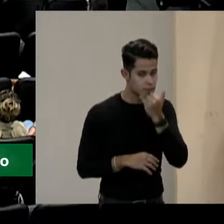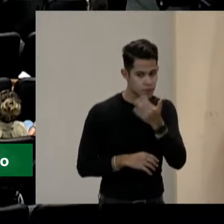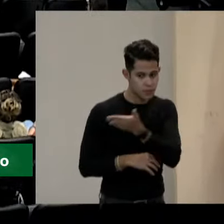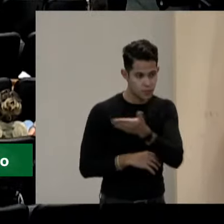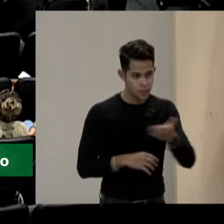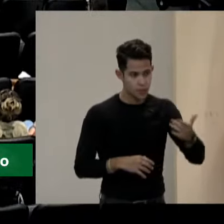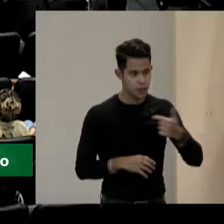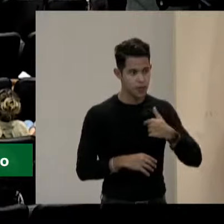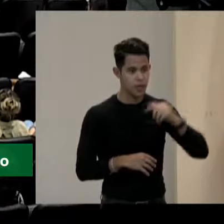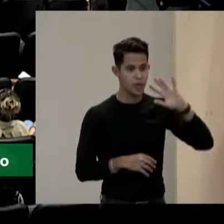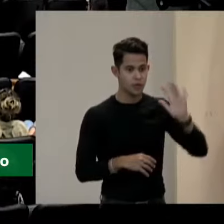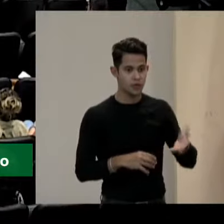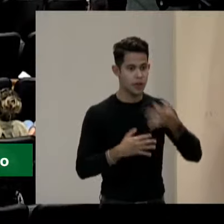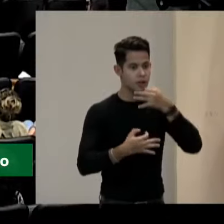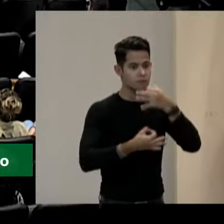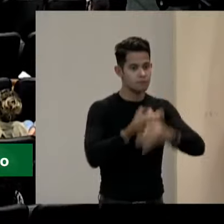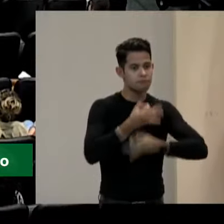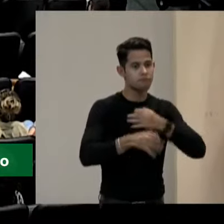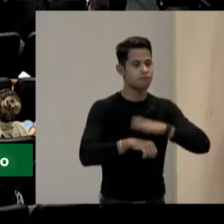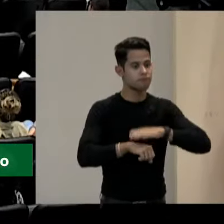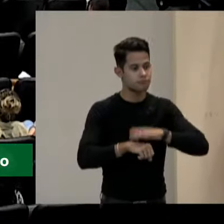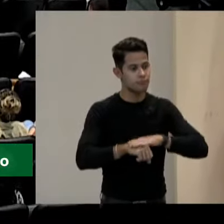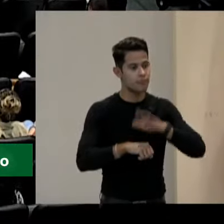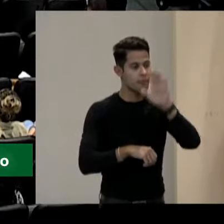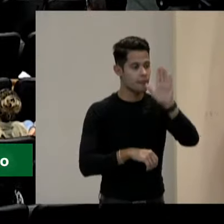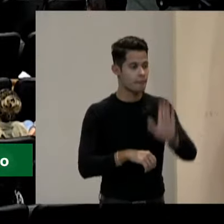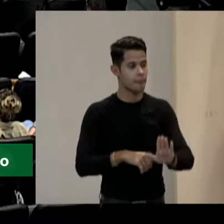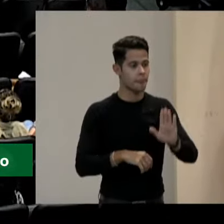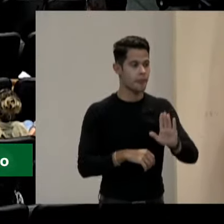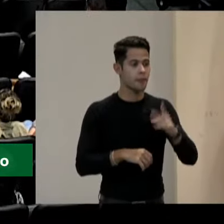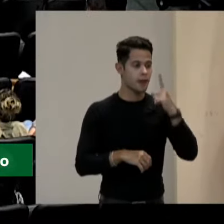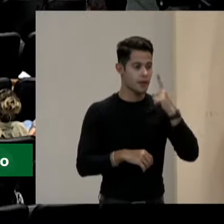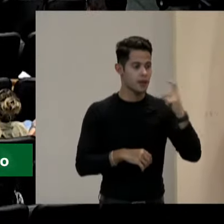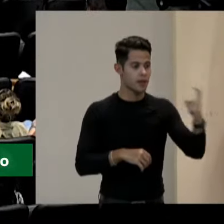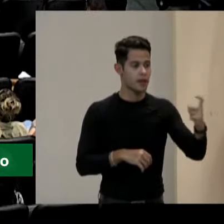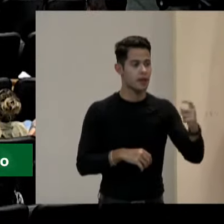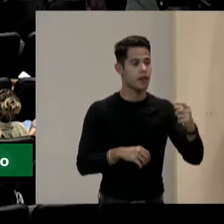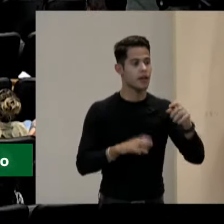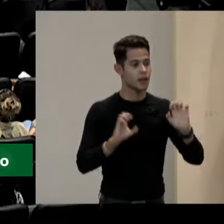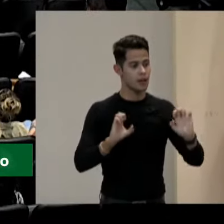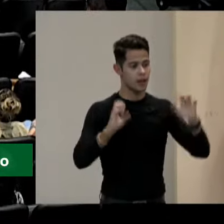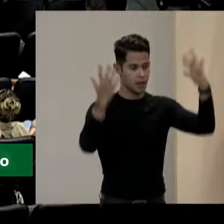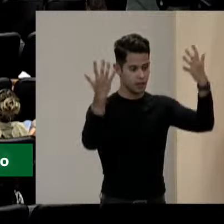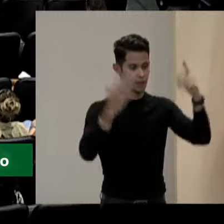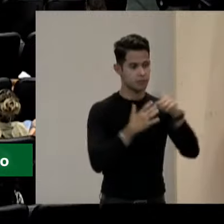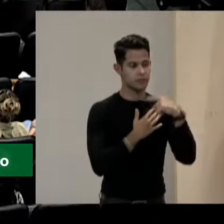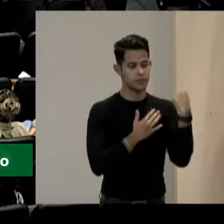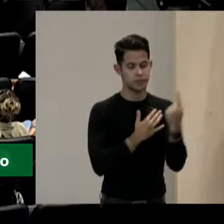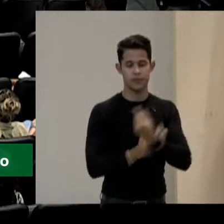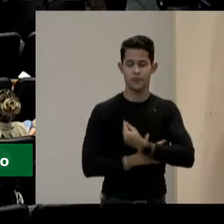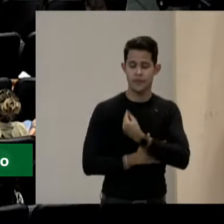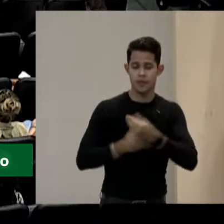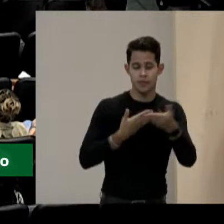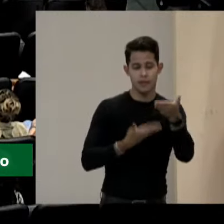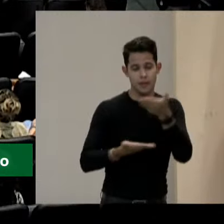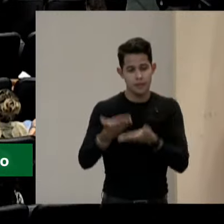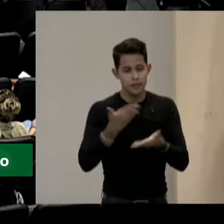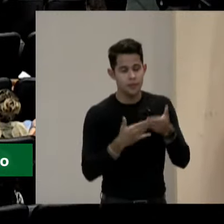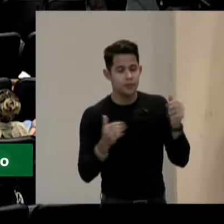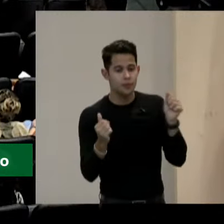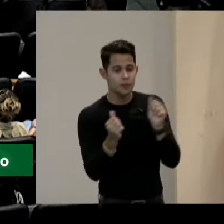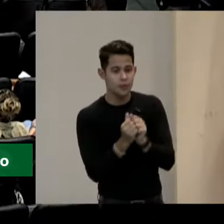Dei tantos palpites aqui, mas é interessante que nesses eventos a gente convive com as pessoas e acaba